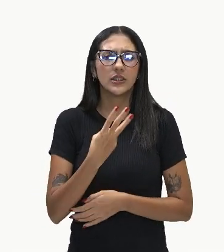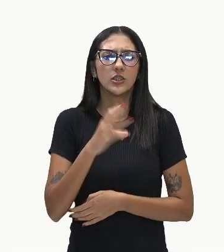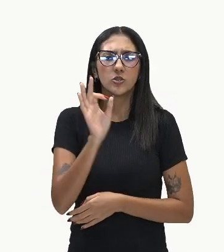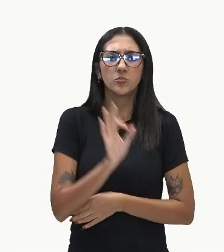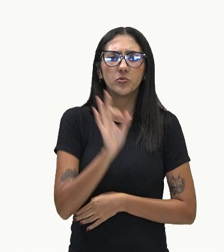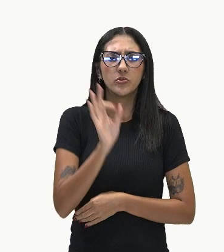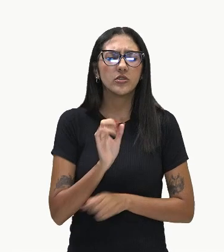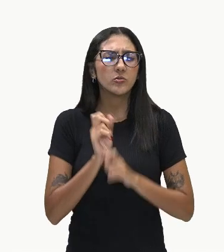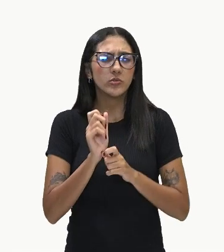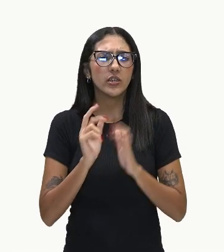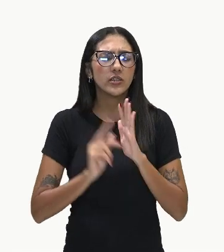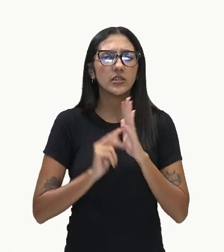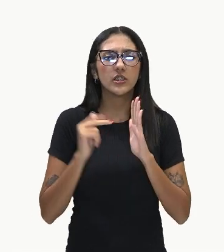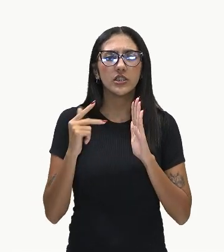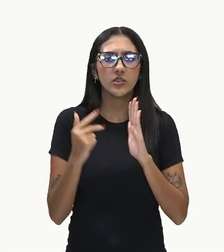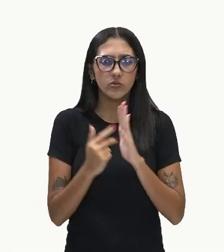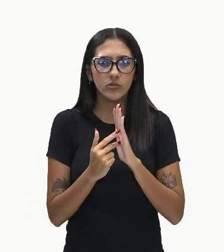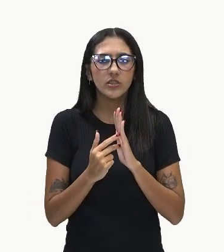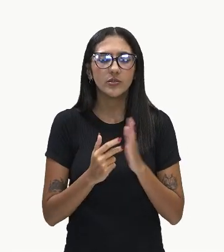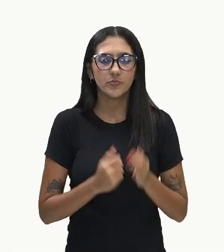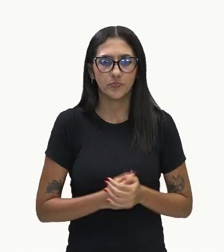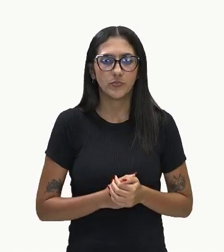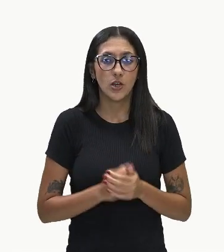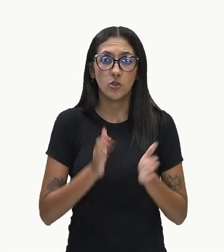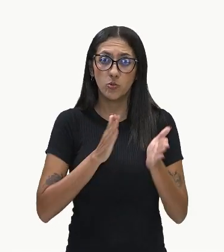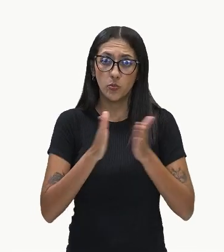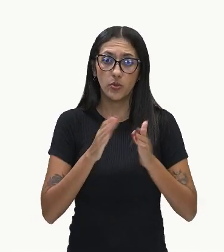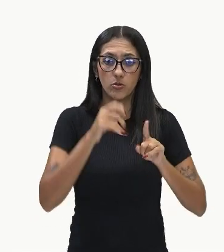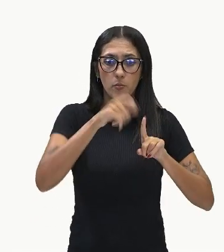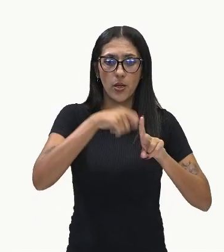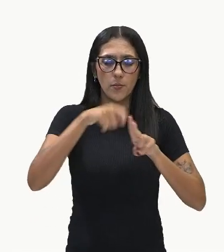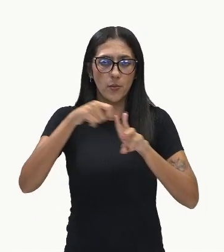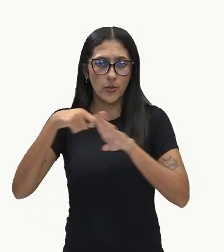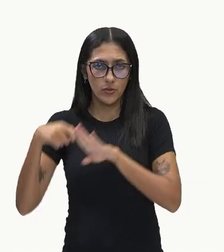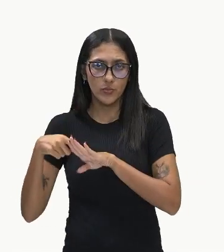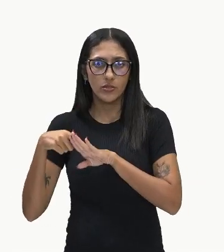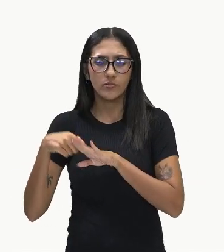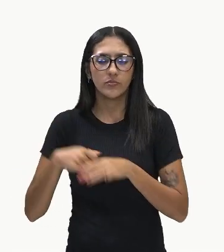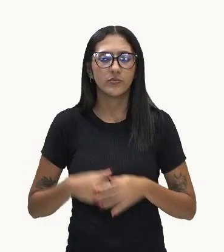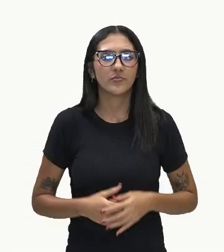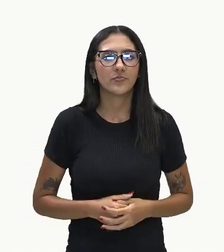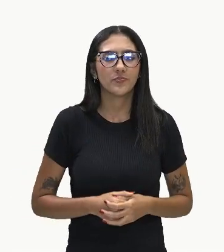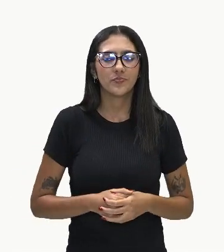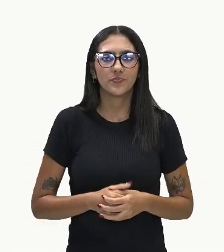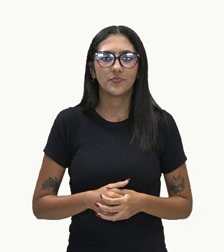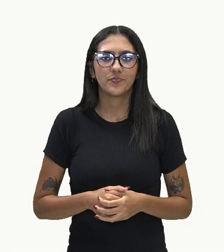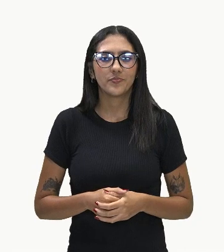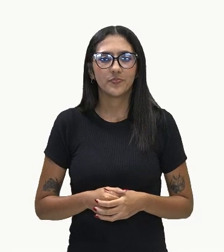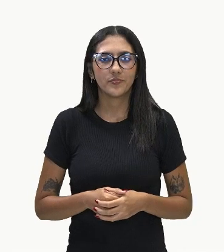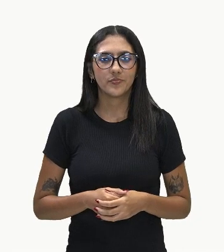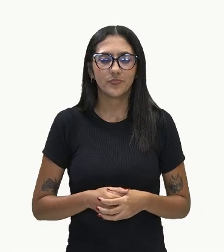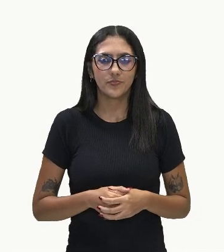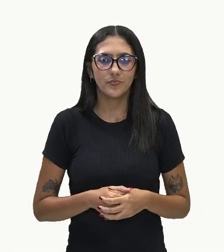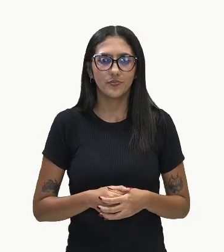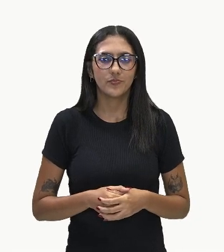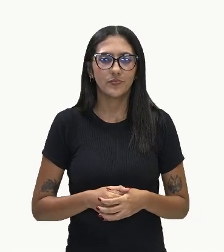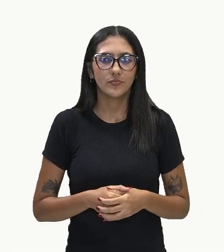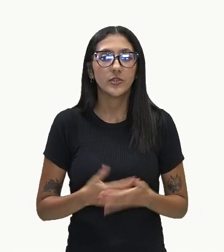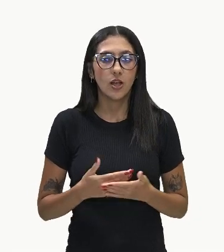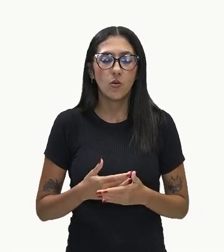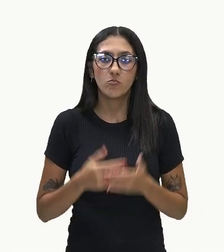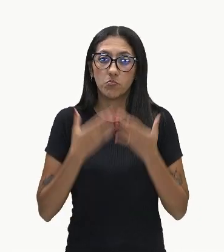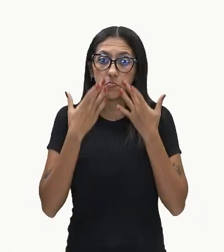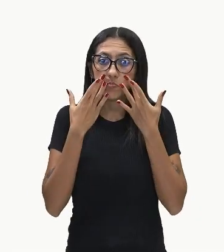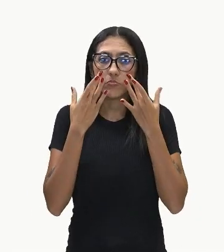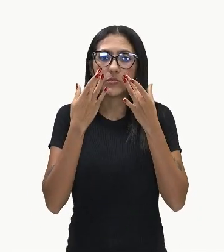rendimentos mensais, é 3% ao mês. Tá? Então, agora já ficar atento,